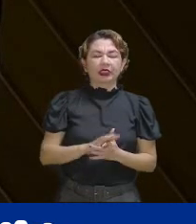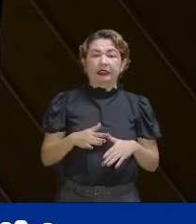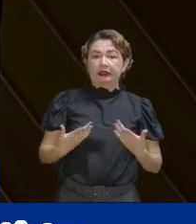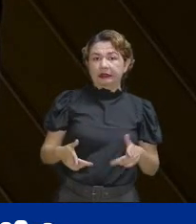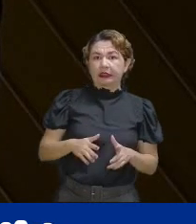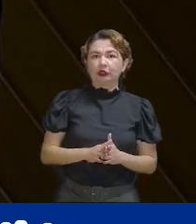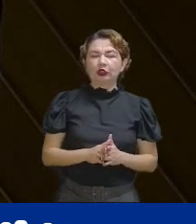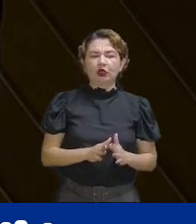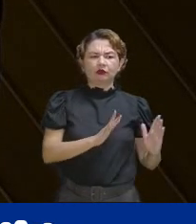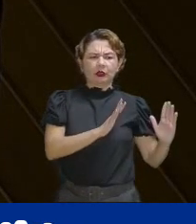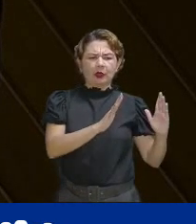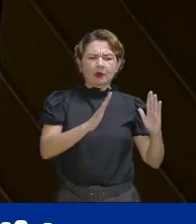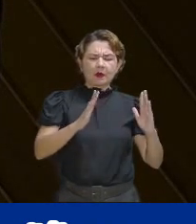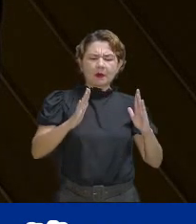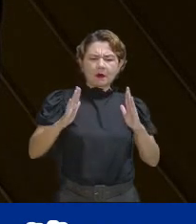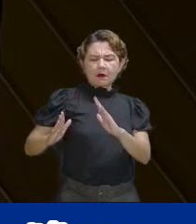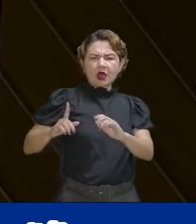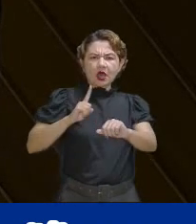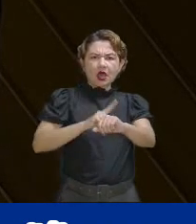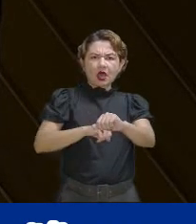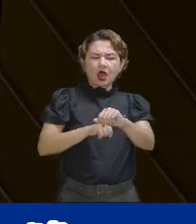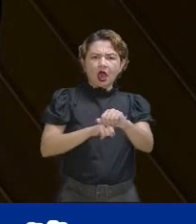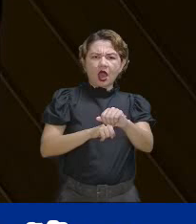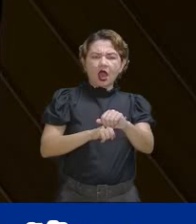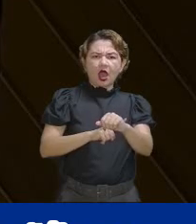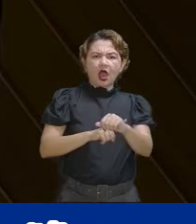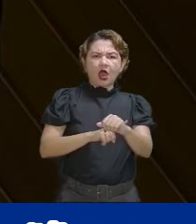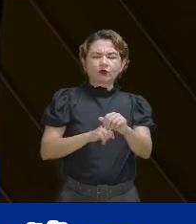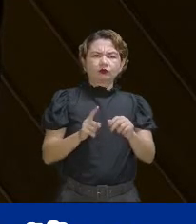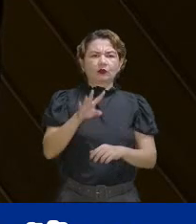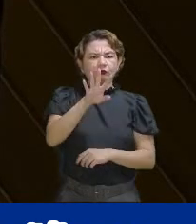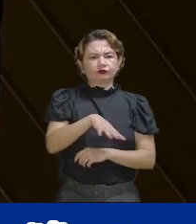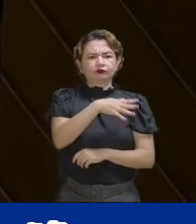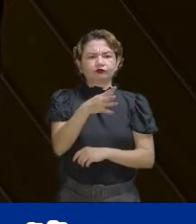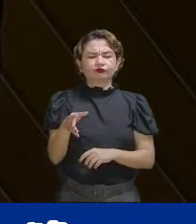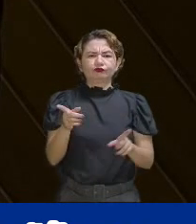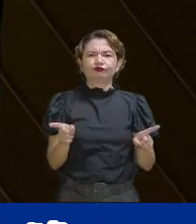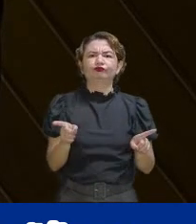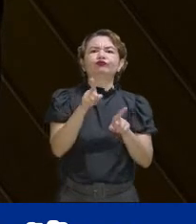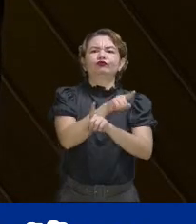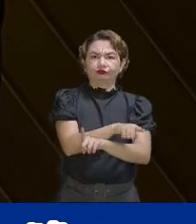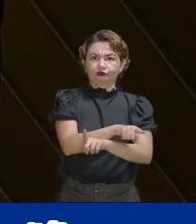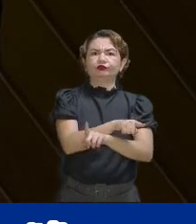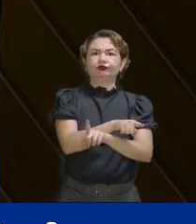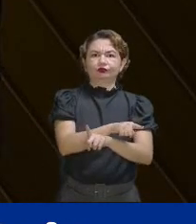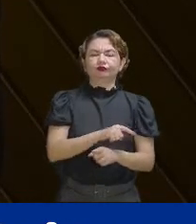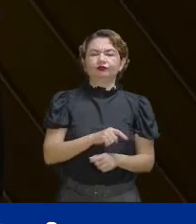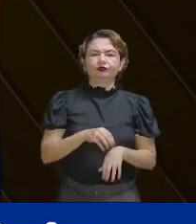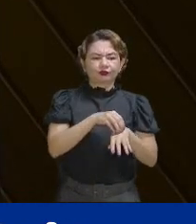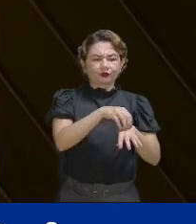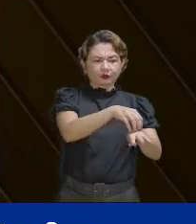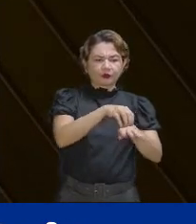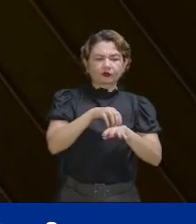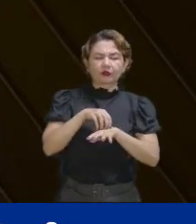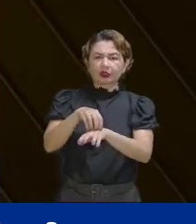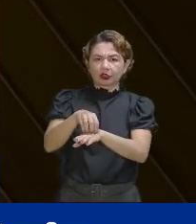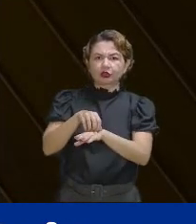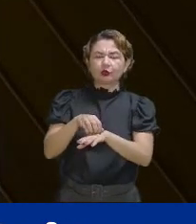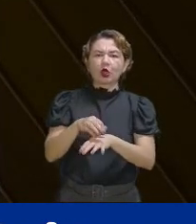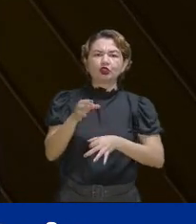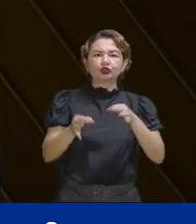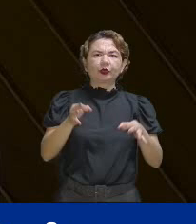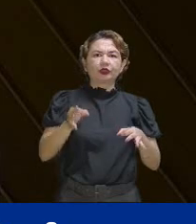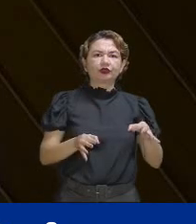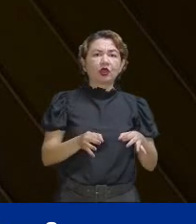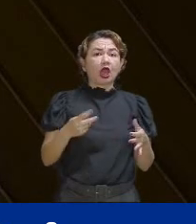ordem cronológica das provas apresentadas, especialmente em relação aos diálogos sobre transportes de eleitores, que